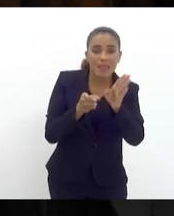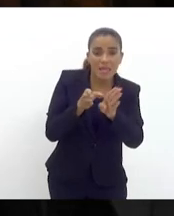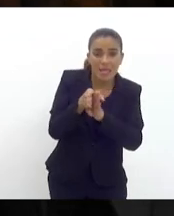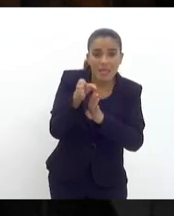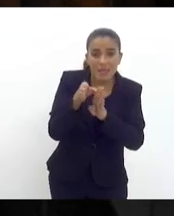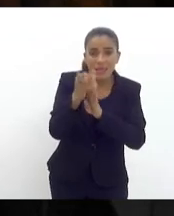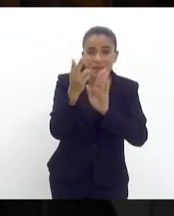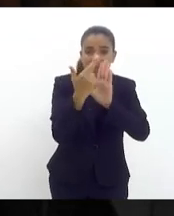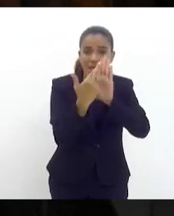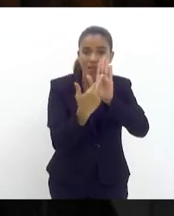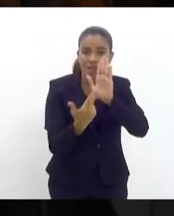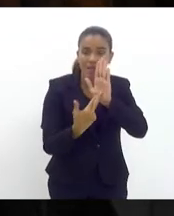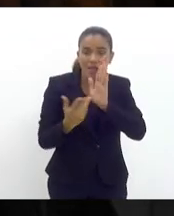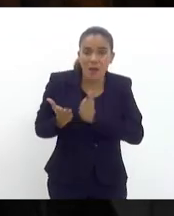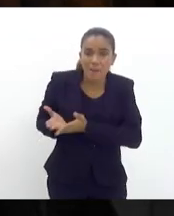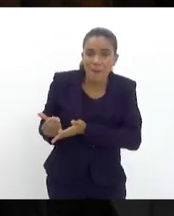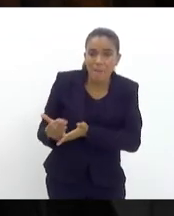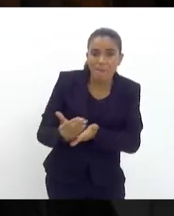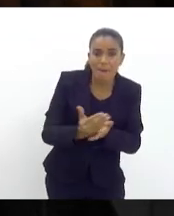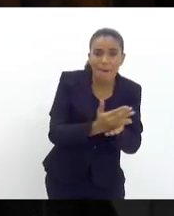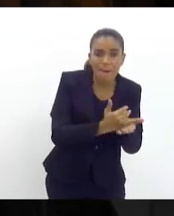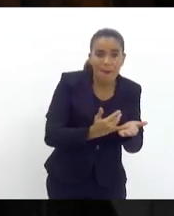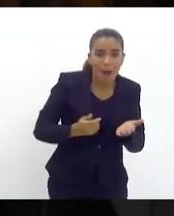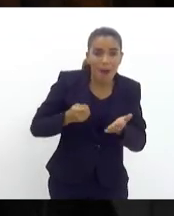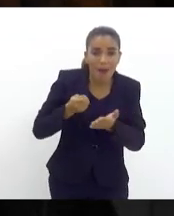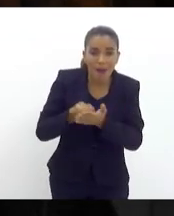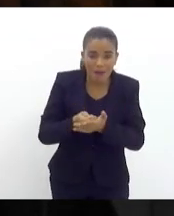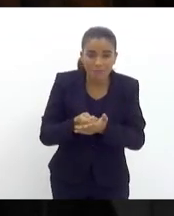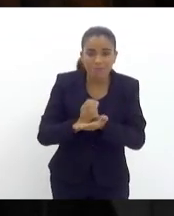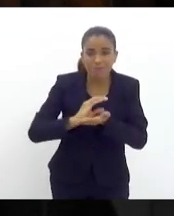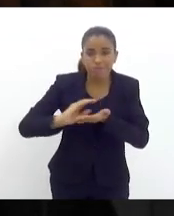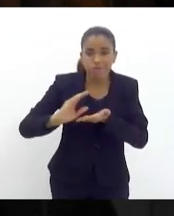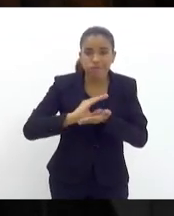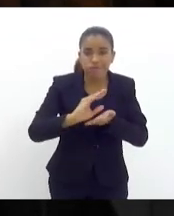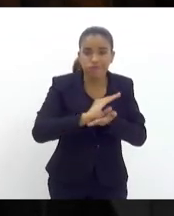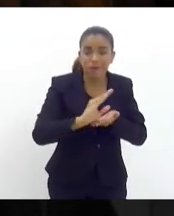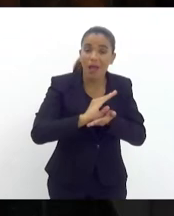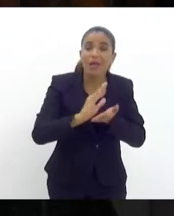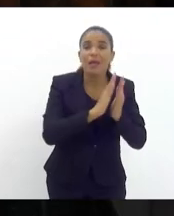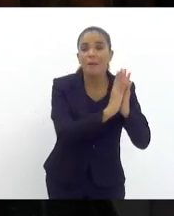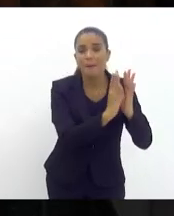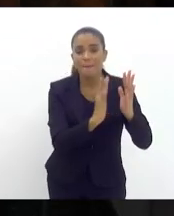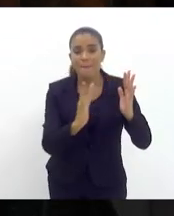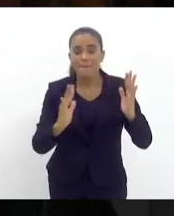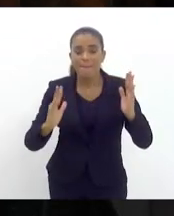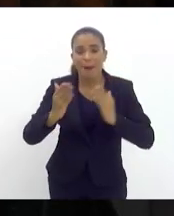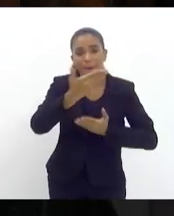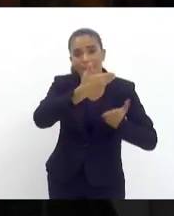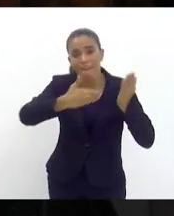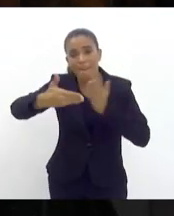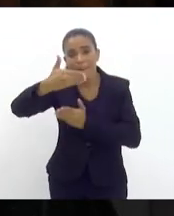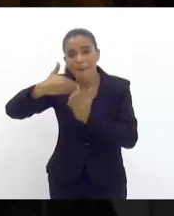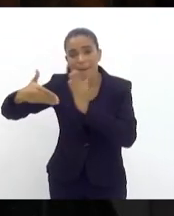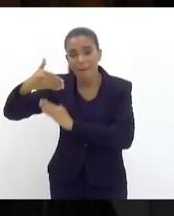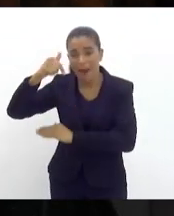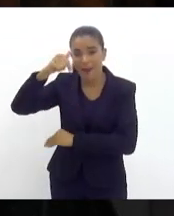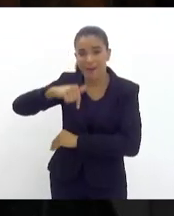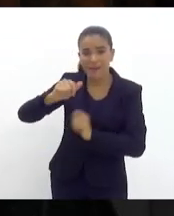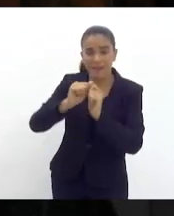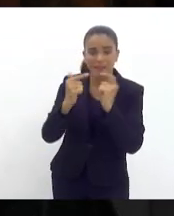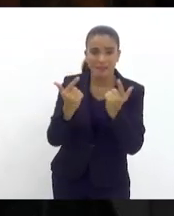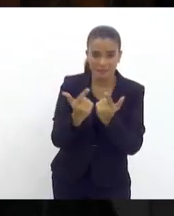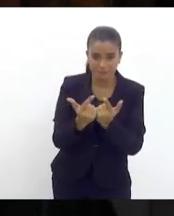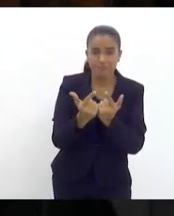orçamentárias que tramita nesta casa estando hoje na comissão de um